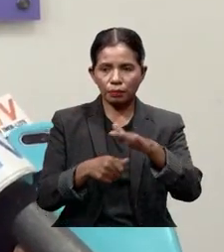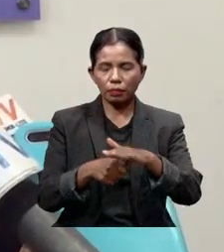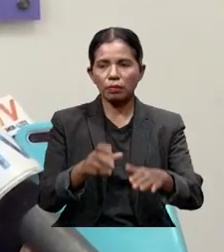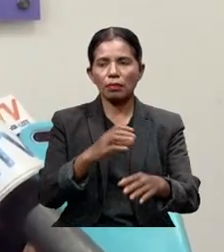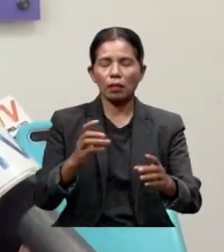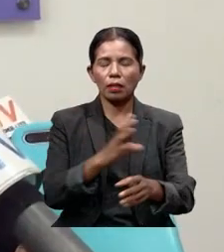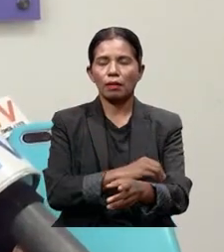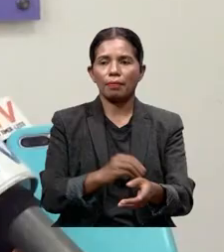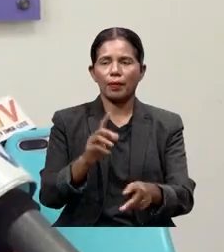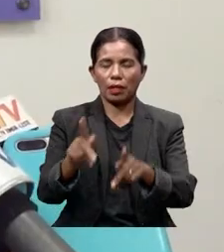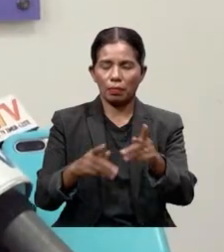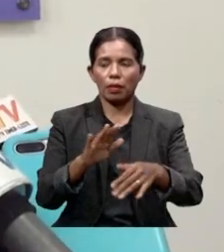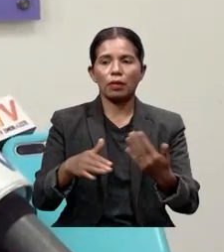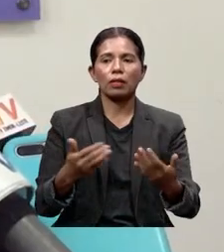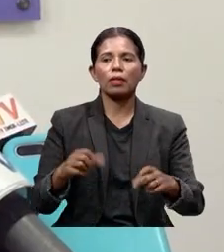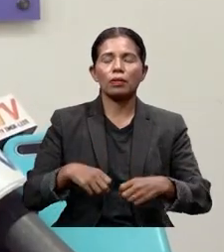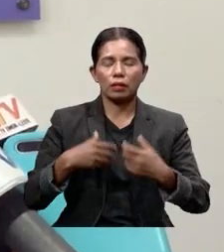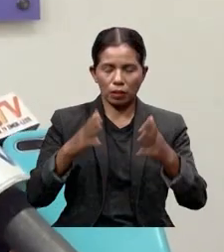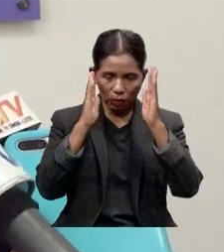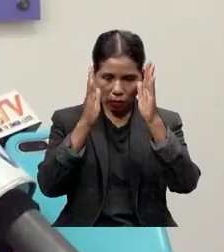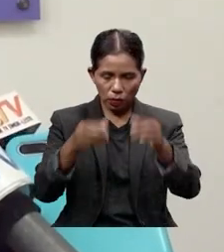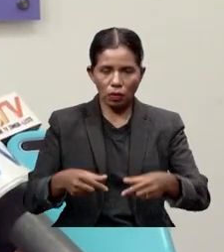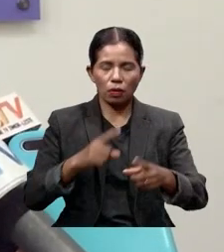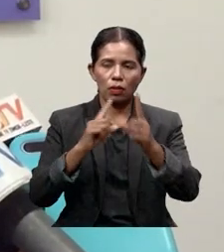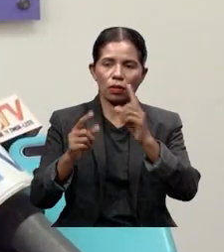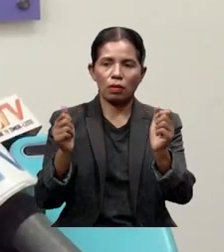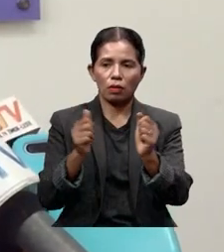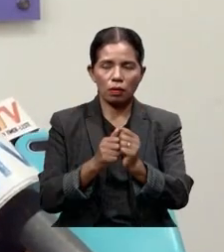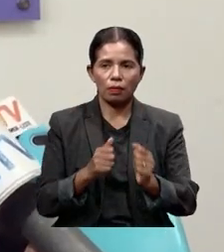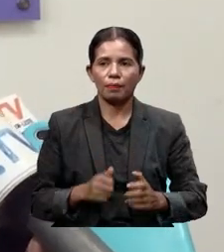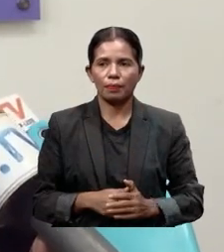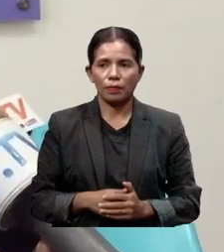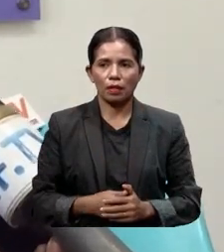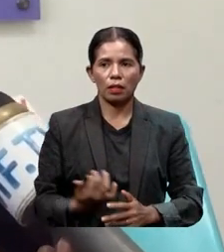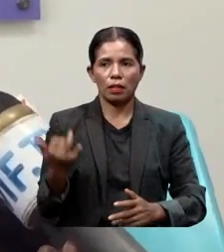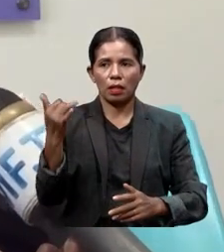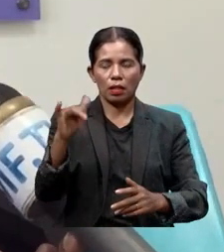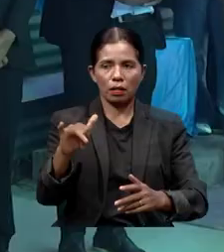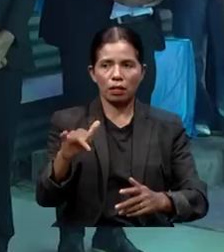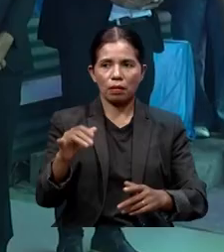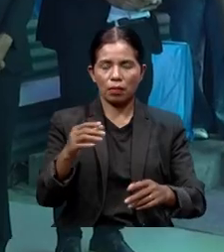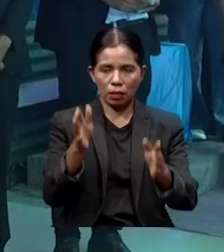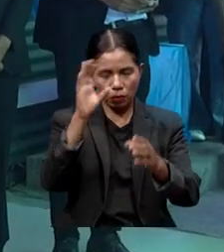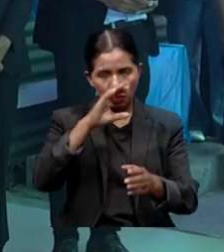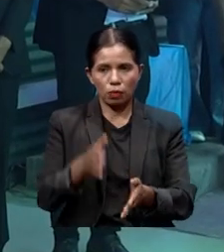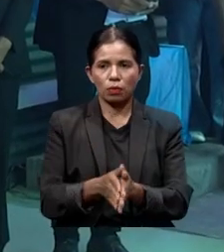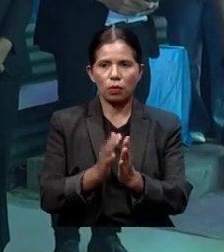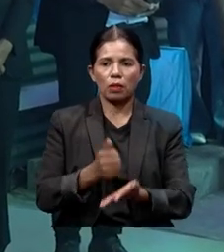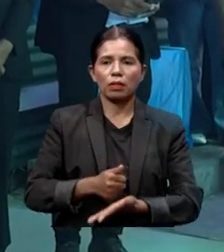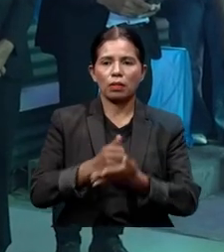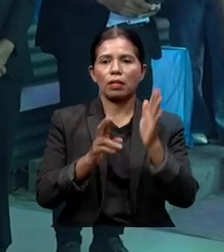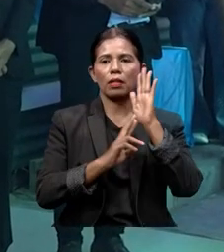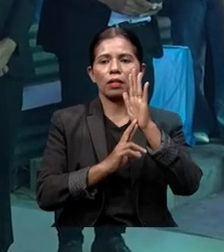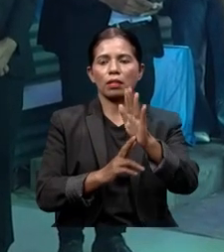saúde sira tem que pensar sira conselho ba sira na bem ajuda. Entretanto,